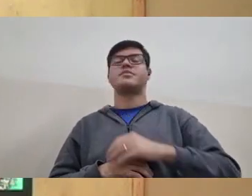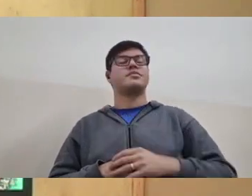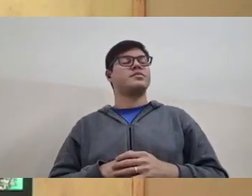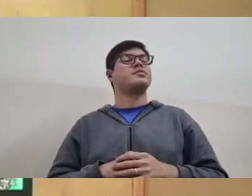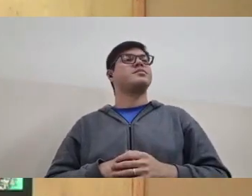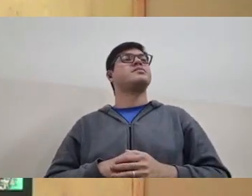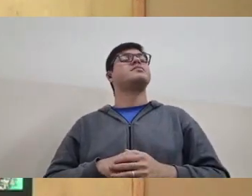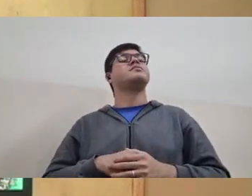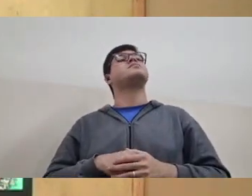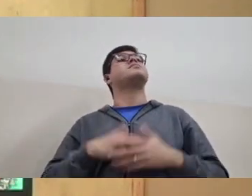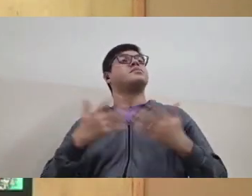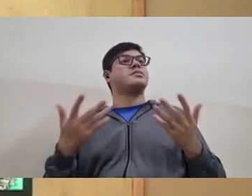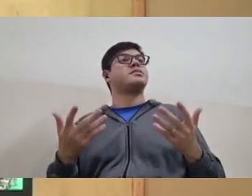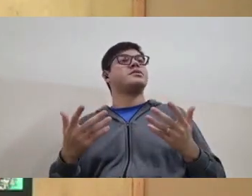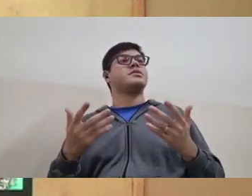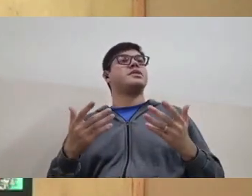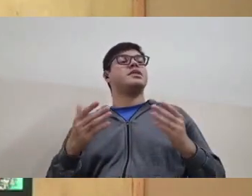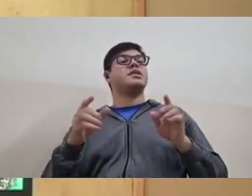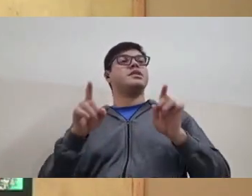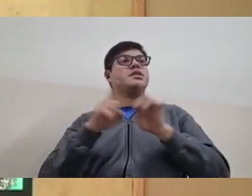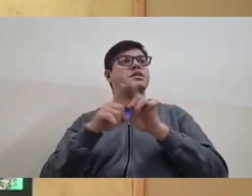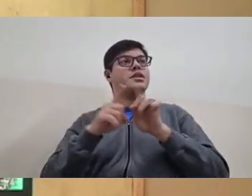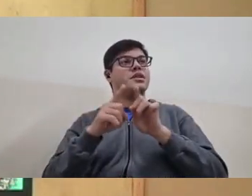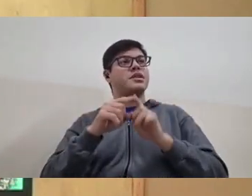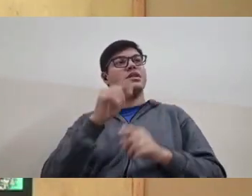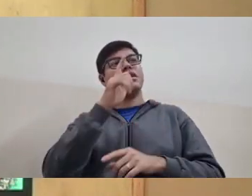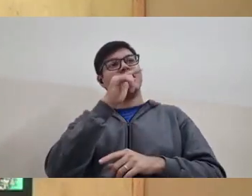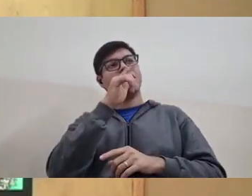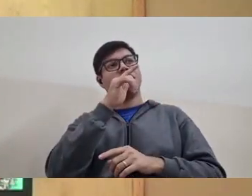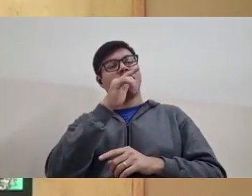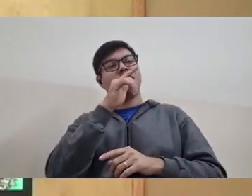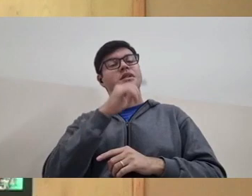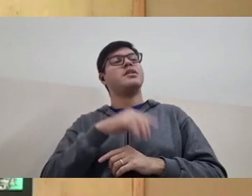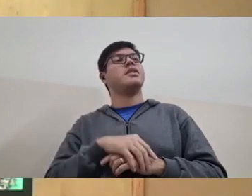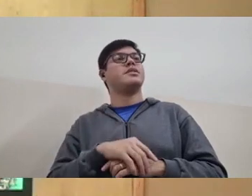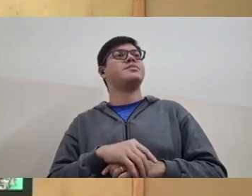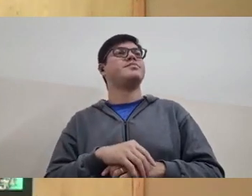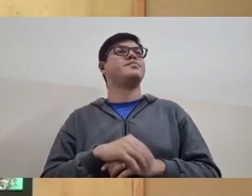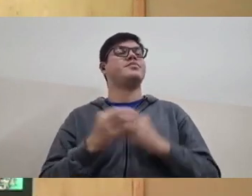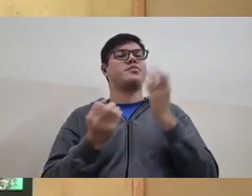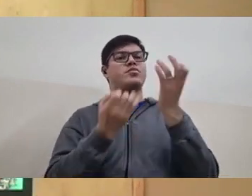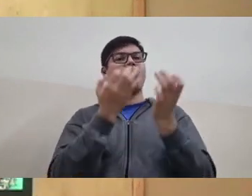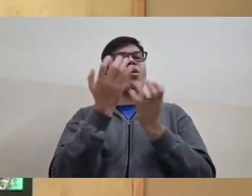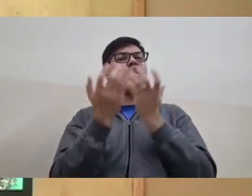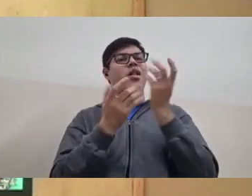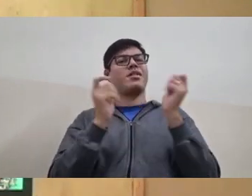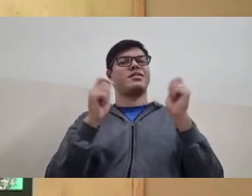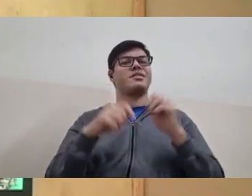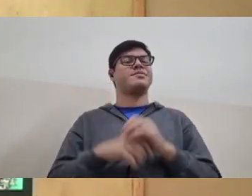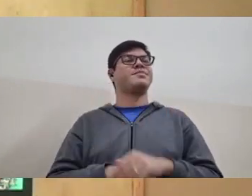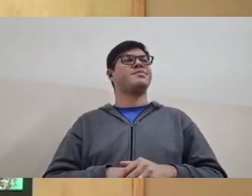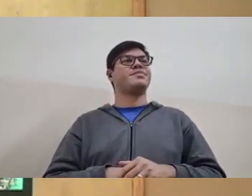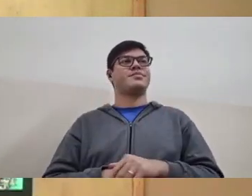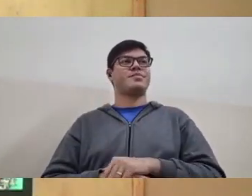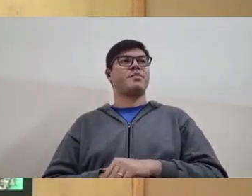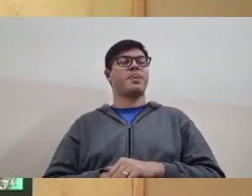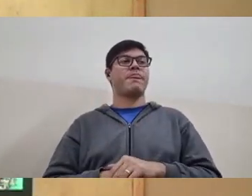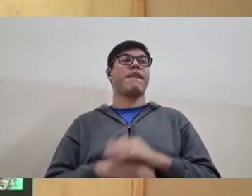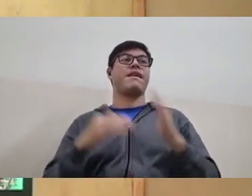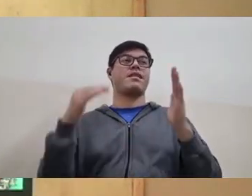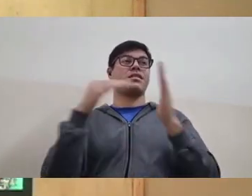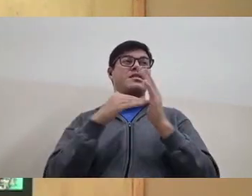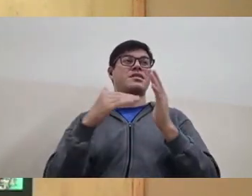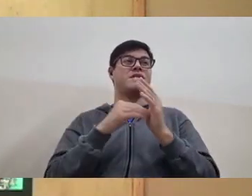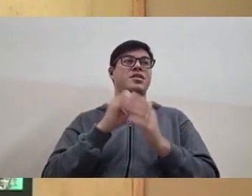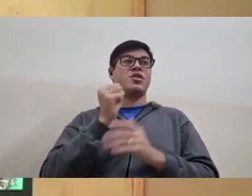Reuso de água pluvial. E tem reuso também? Reuso de água pluvial. Se eu começar a captar água lá de casa, então quase não vou pagar IPTU. Não, o